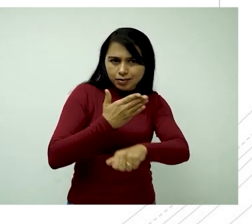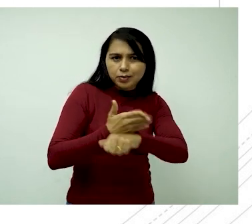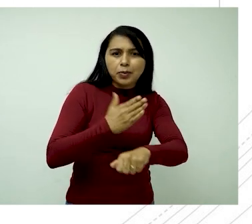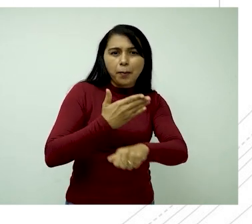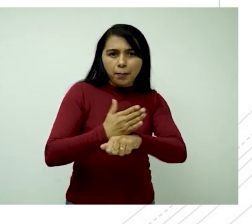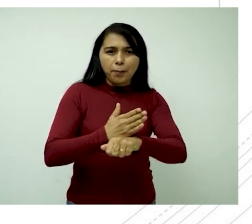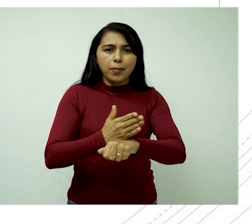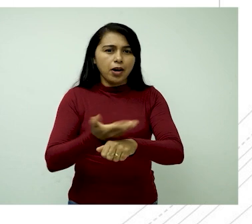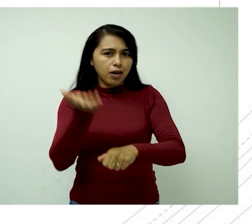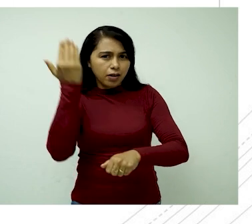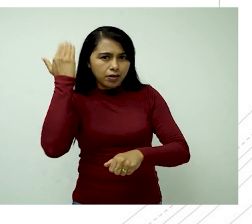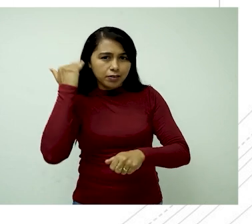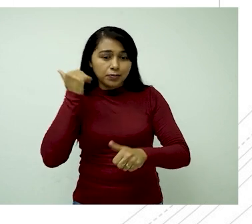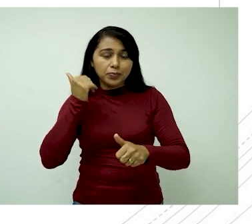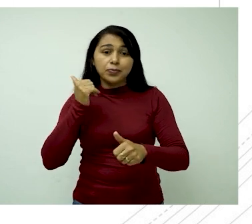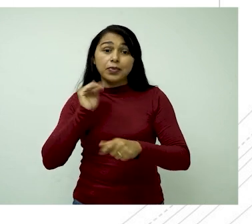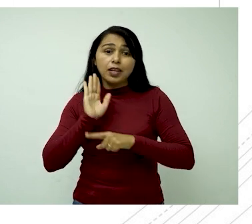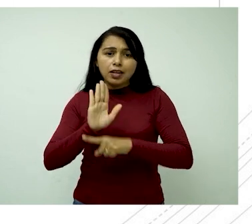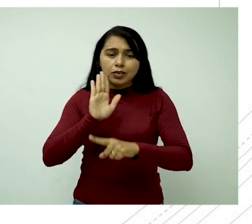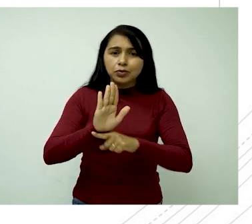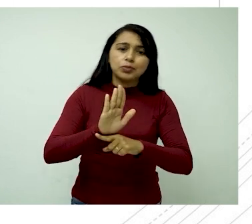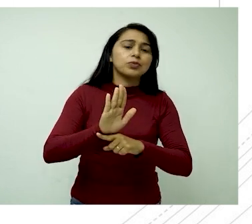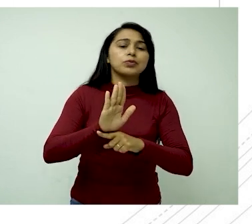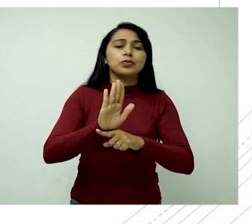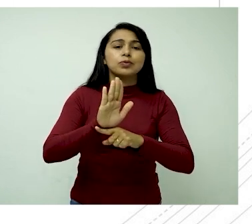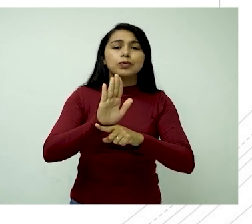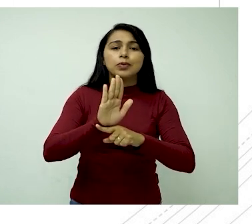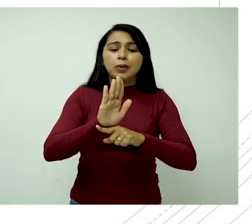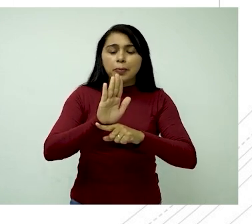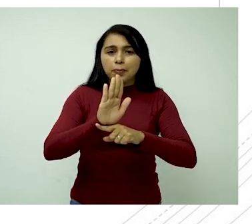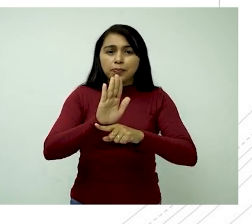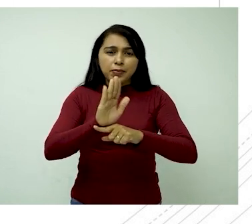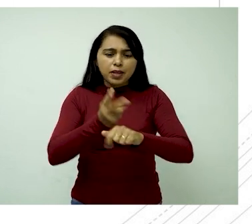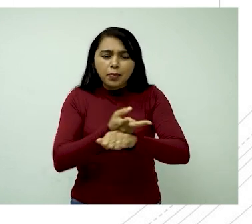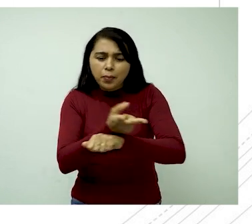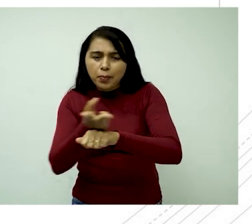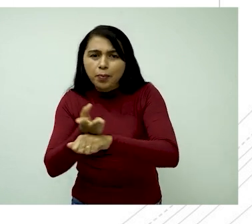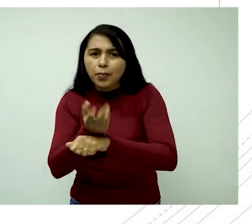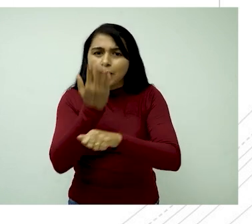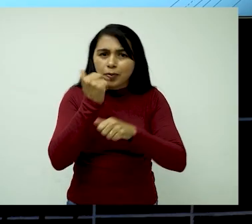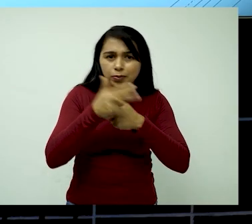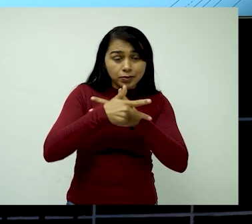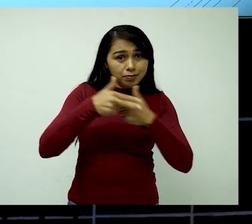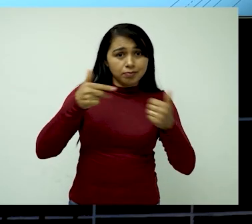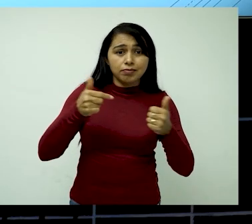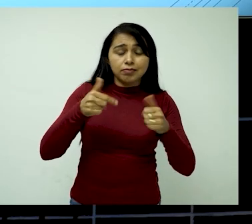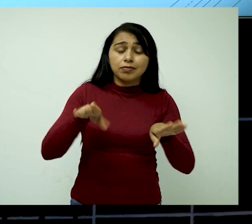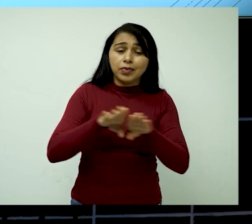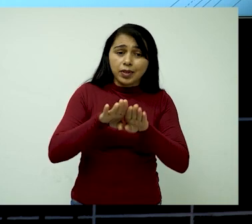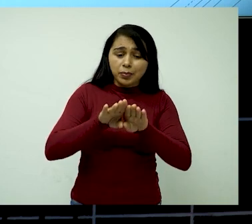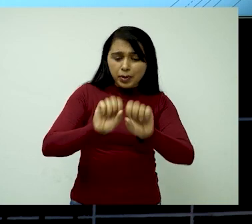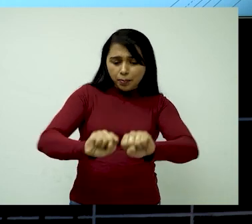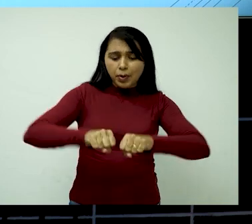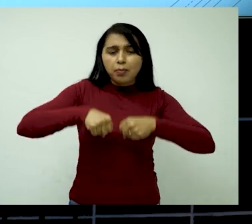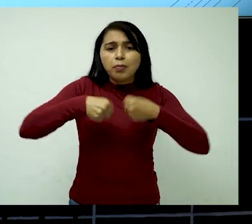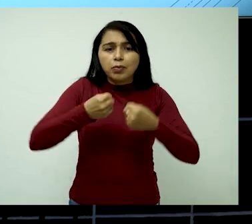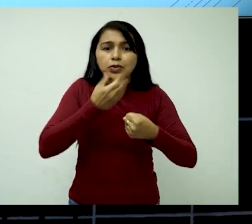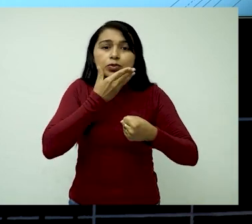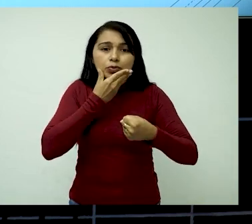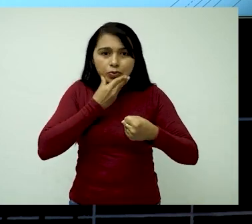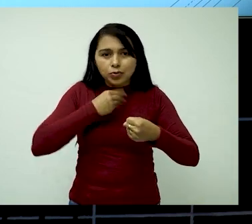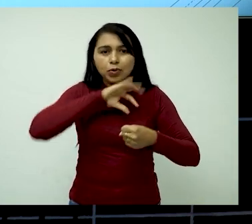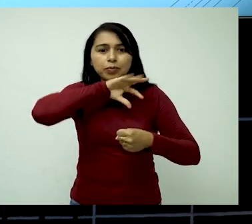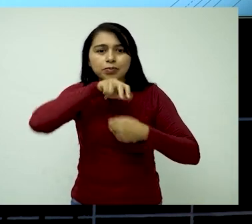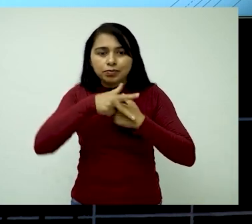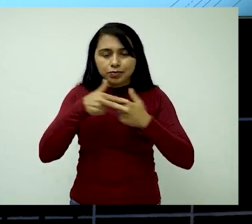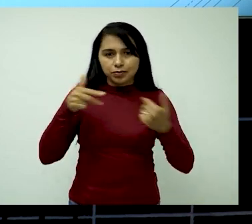ela ajudou a luta pela fuga dos predadores, na busca ali dos alimentos, como a gente pôde mostrar para vocês na imagem